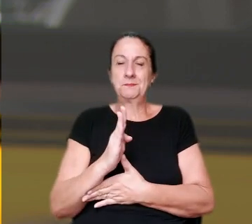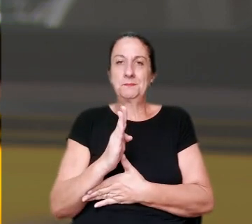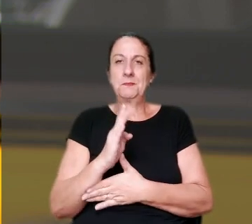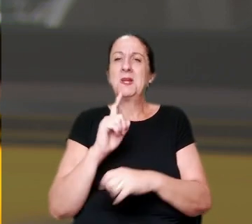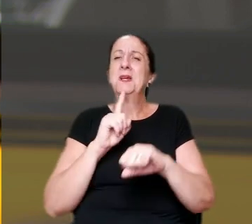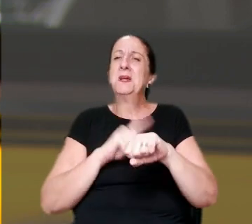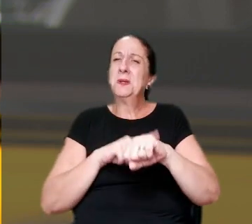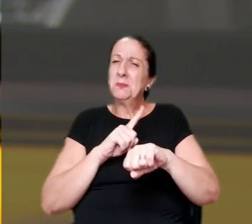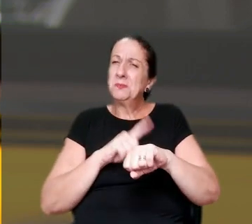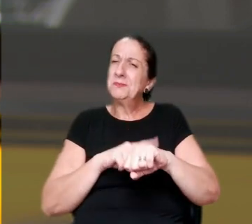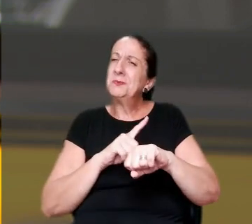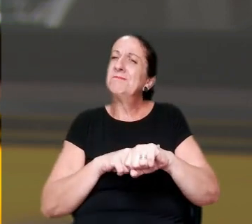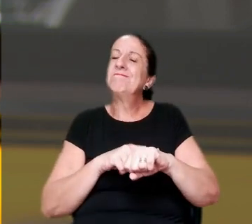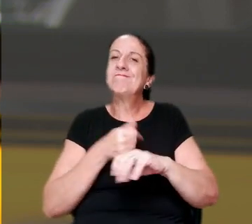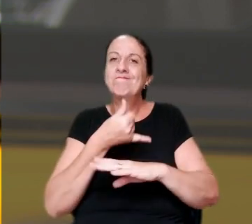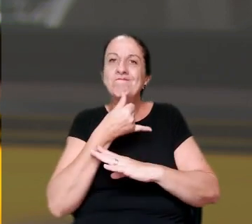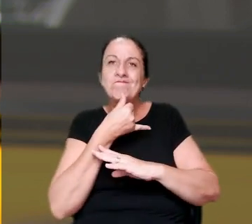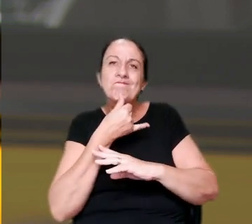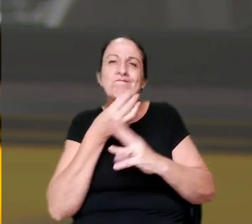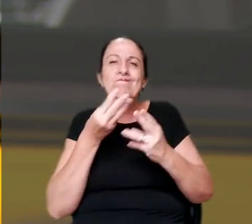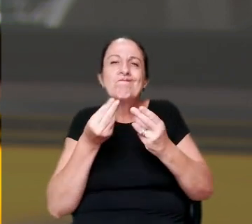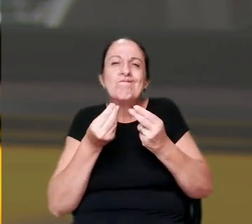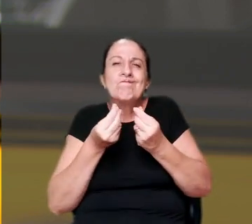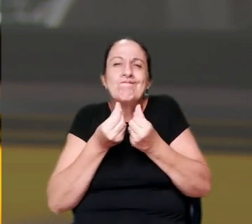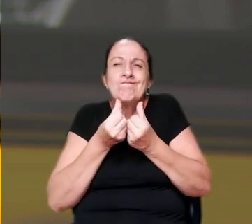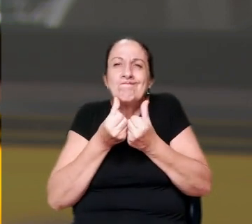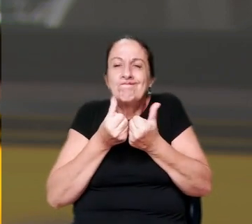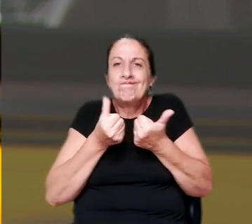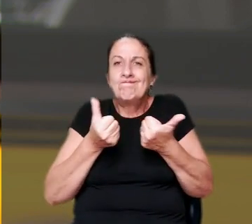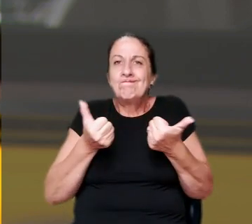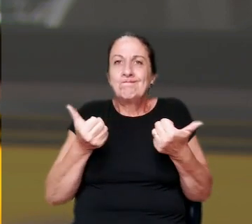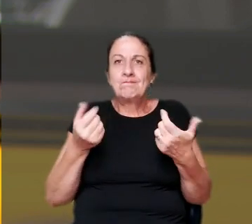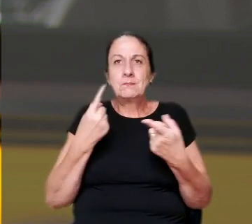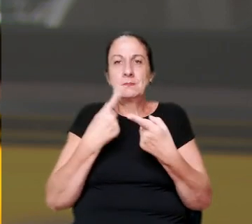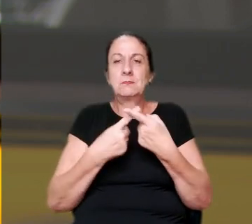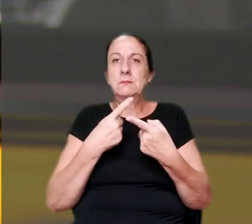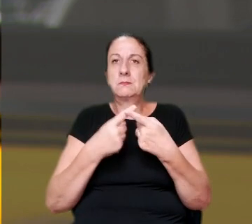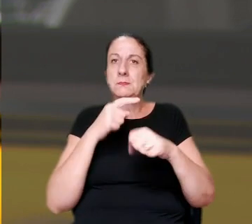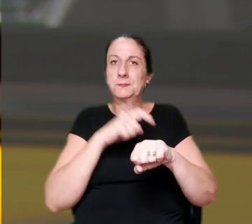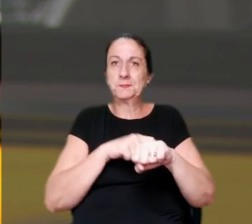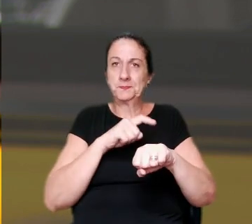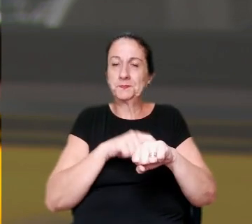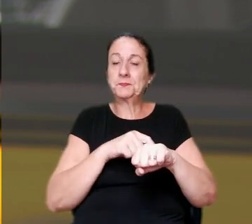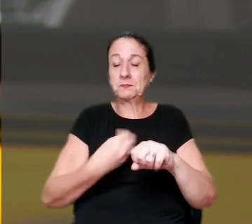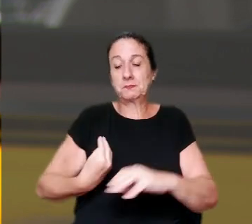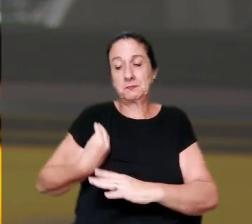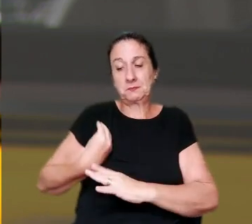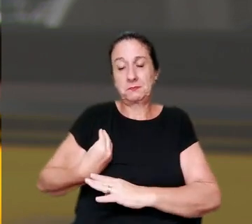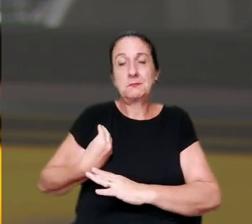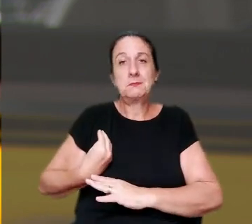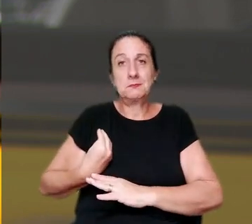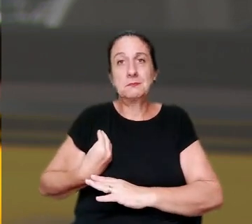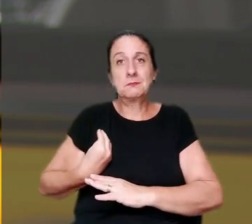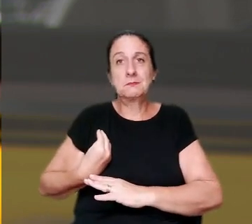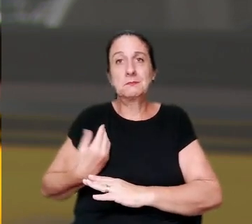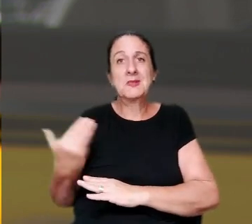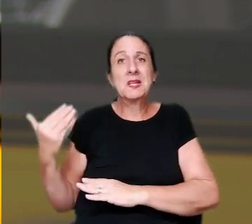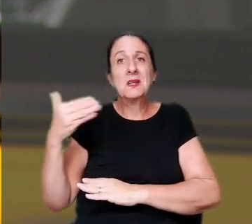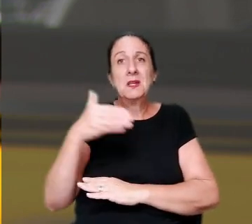Brasil em um momento muito delicado, não é? Porque esse momento que nós